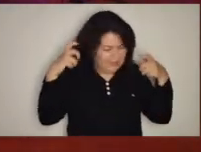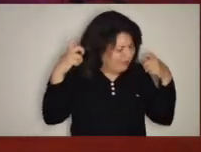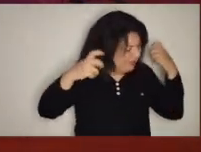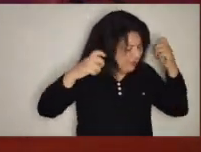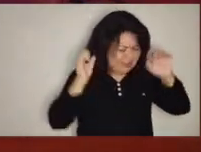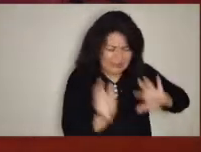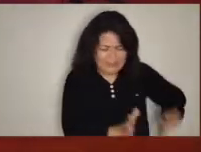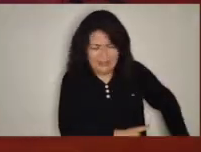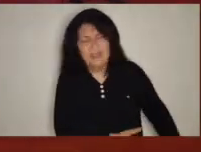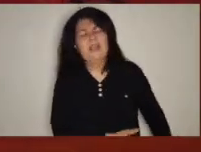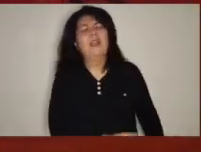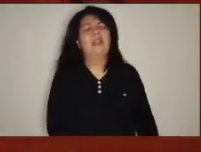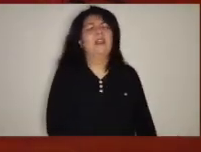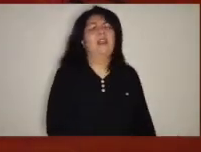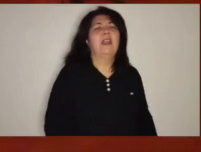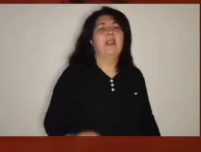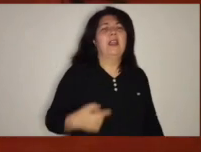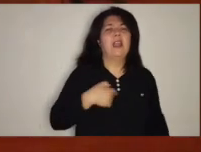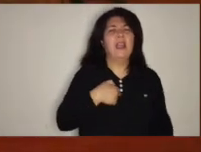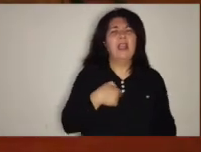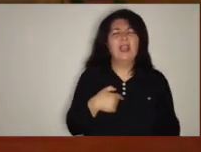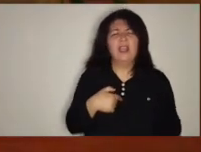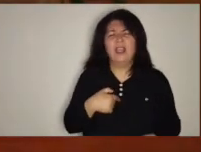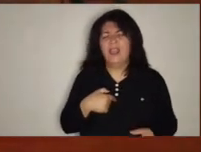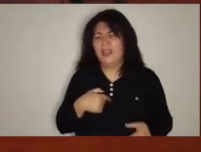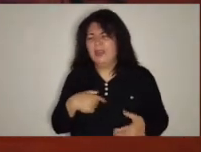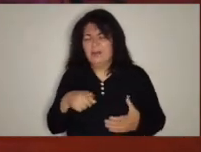Queimei minhas carroças e